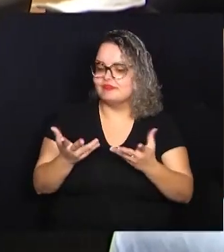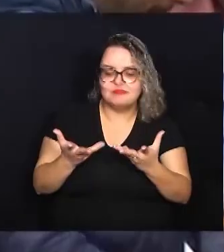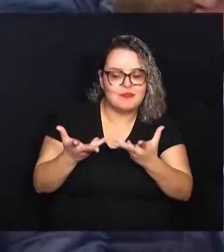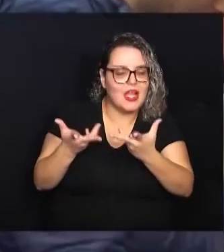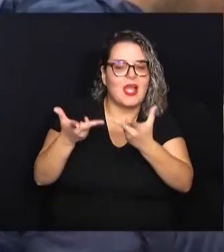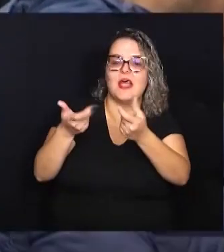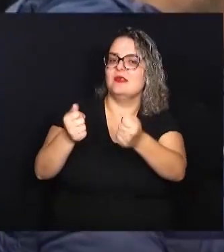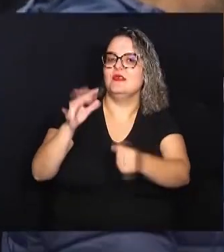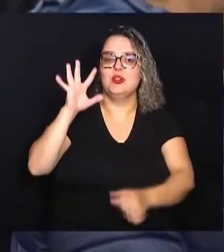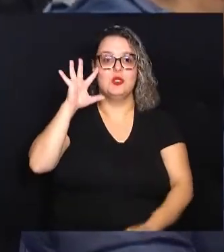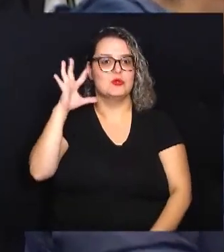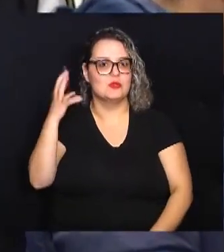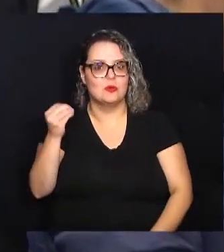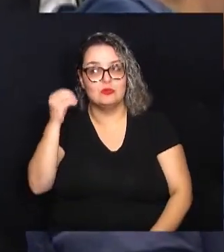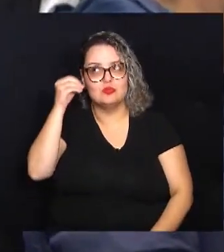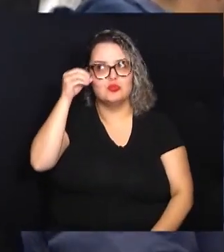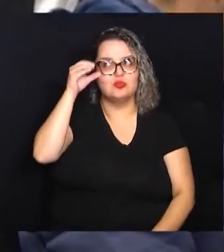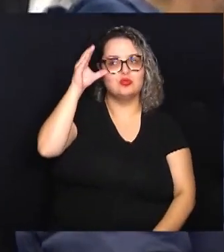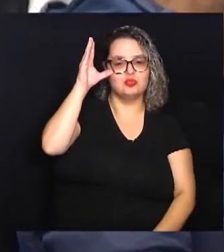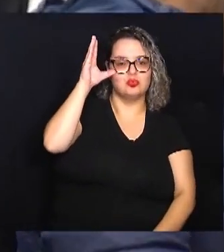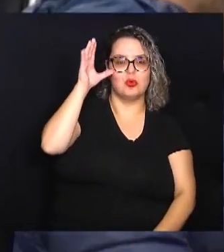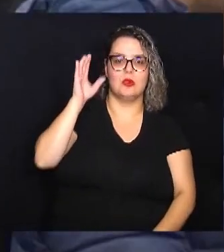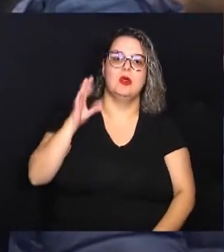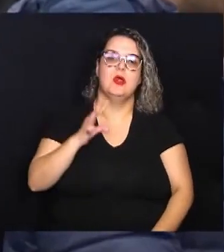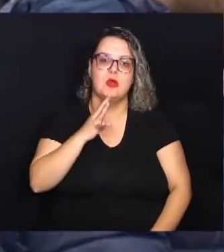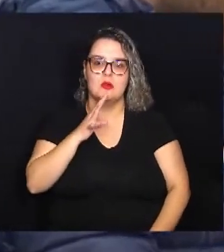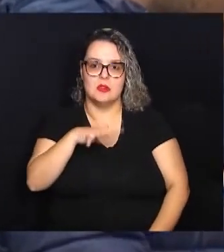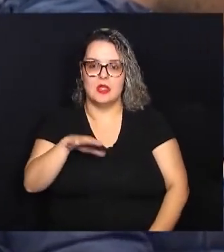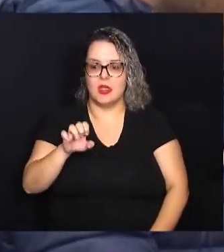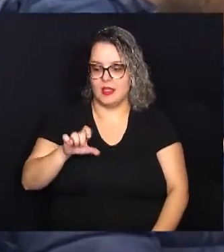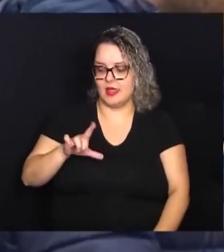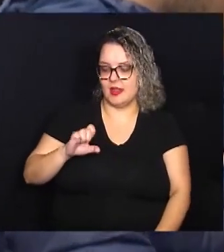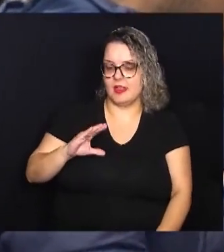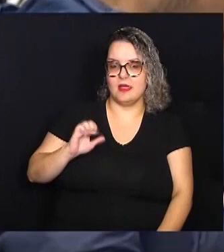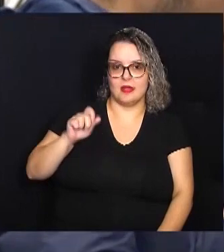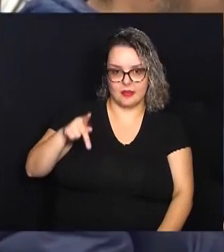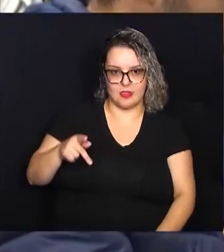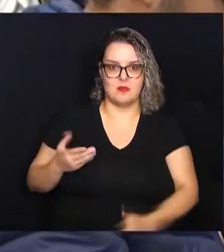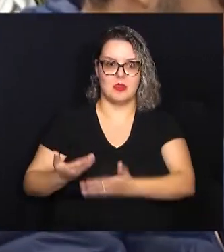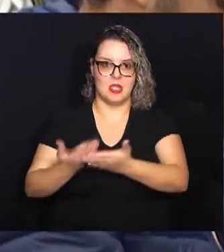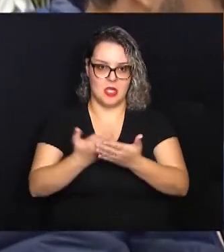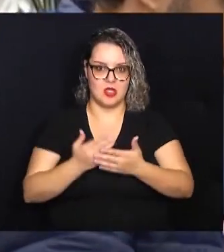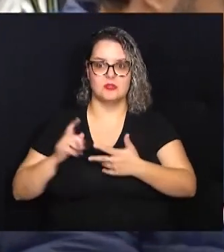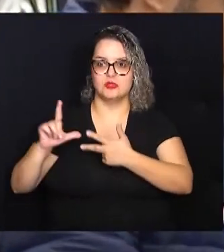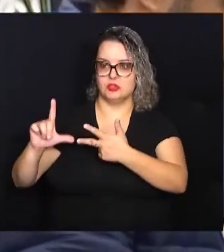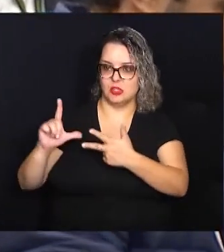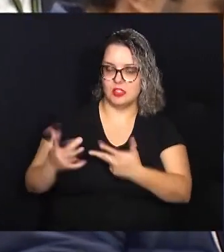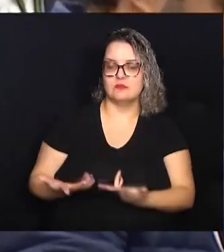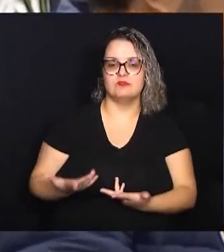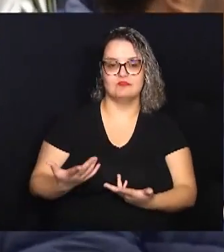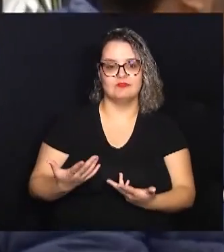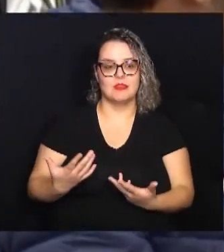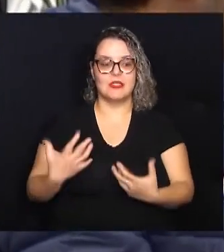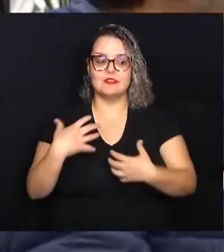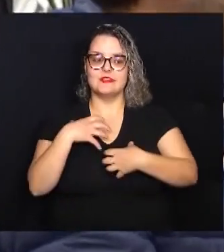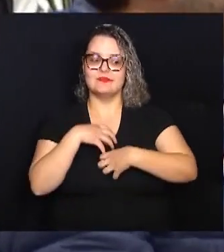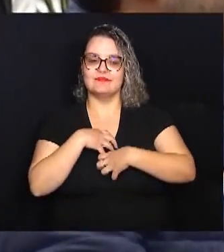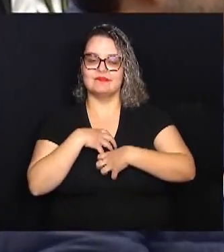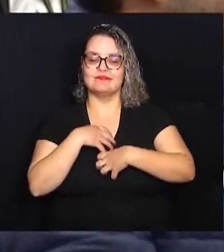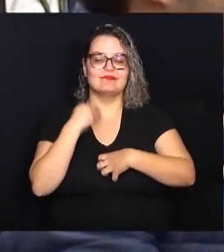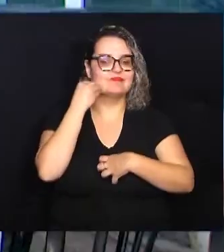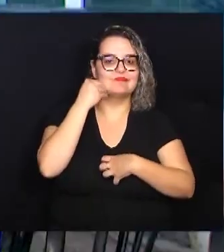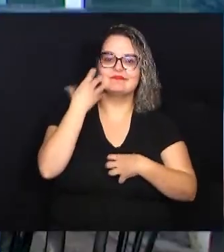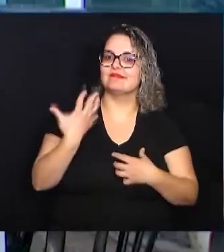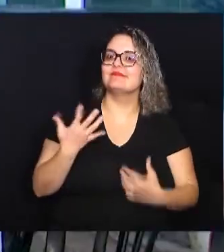em conhecimento. Eu conheci especificamente a Elecamp, né, que é a escola legislativa, e foi algo que me trouxe assim uma experiência